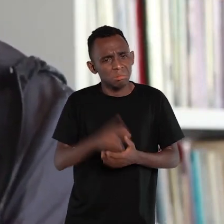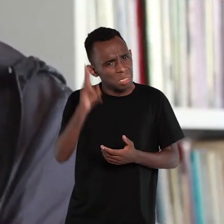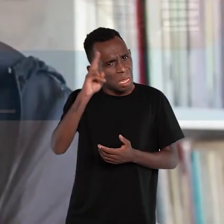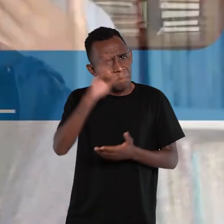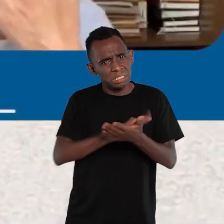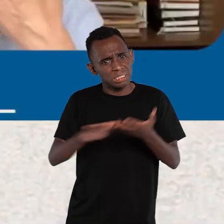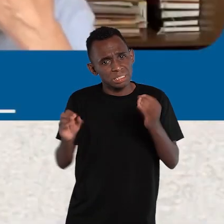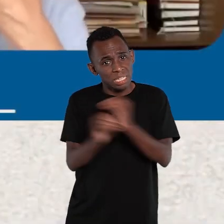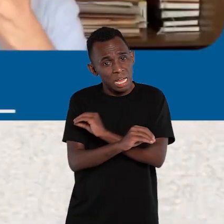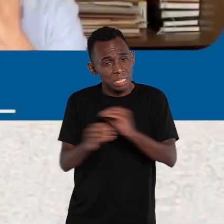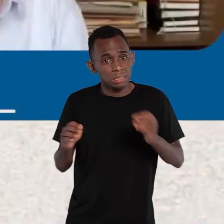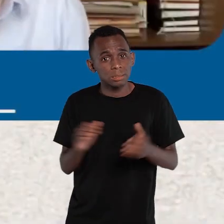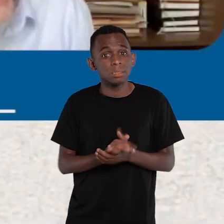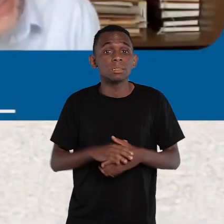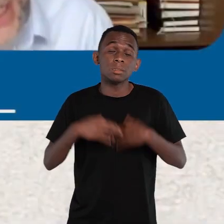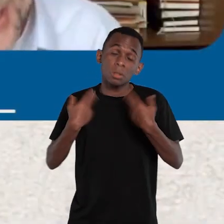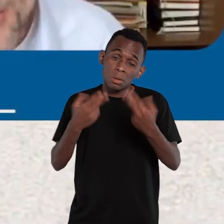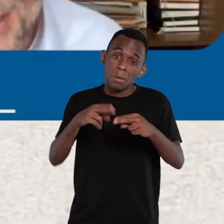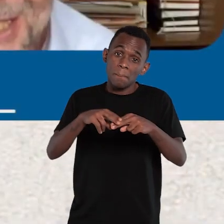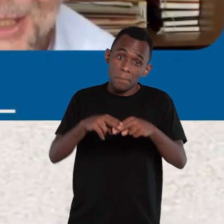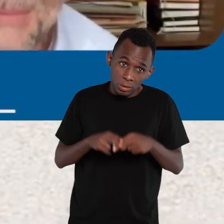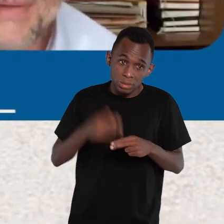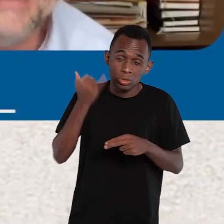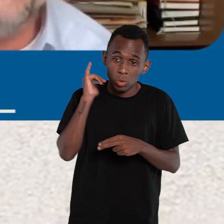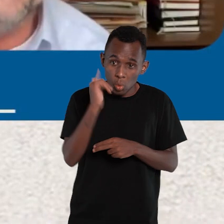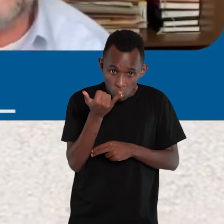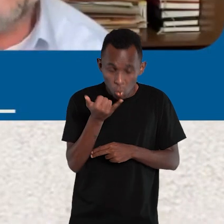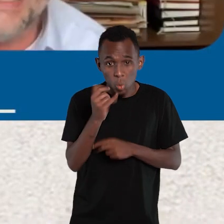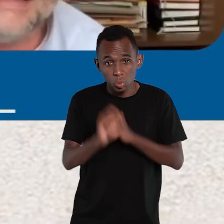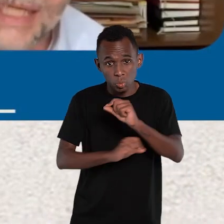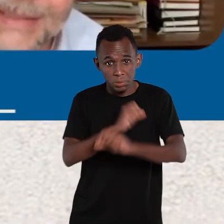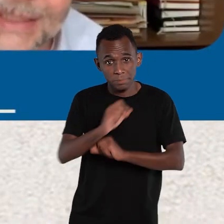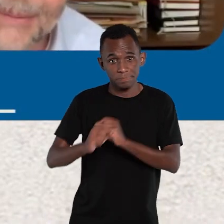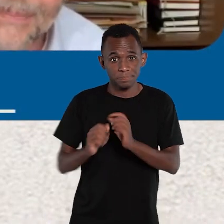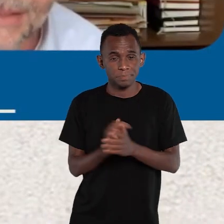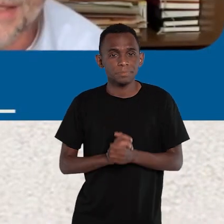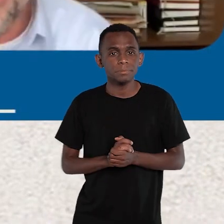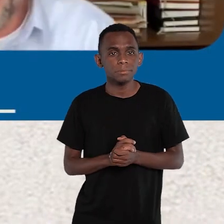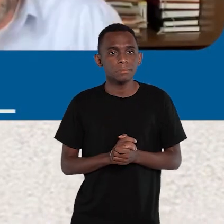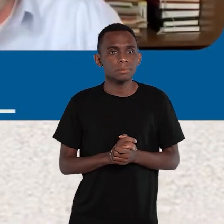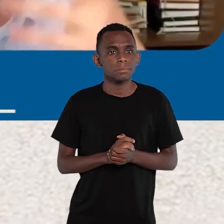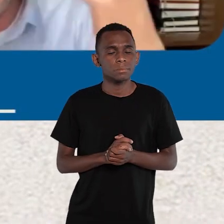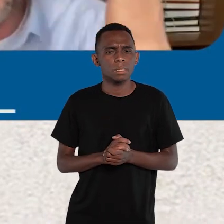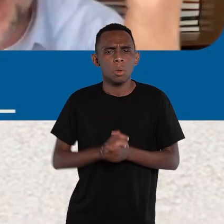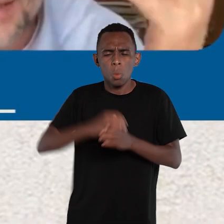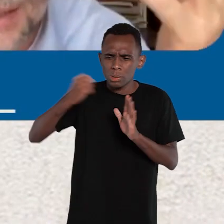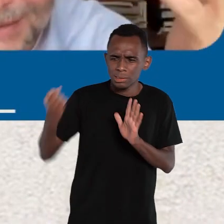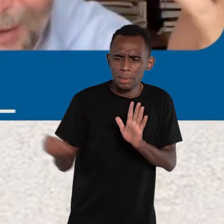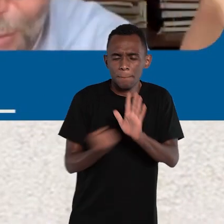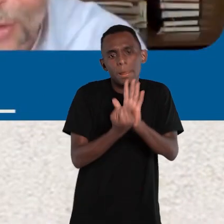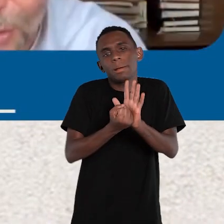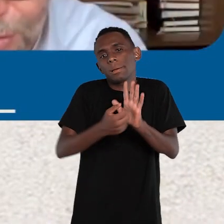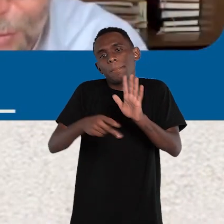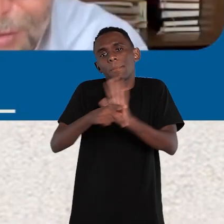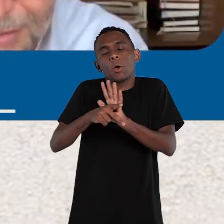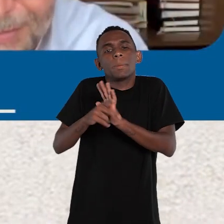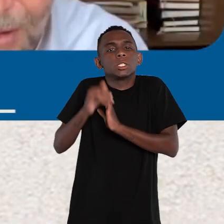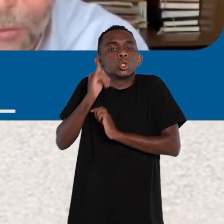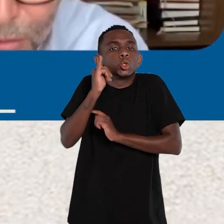Então, esse conto tem um motivo para estar aí, evidente também, tem um motivo à parte, que é assim, uma das marcas de